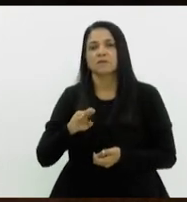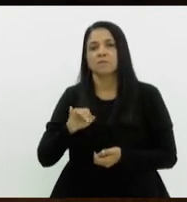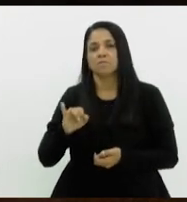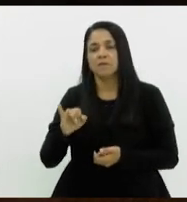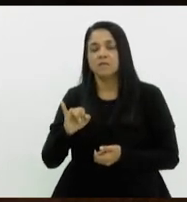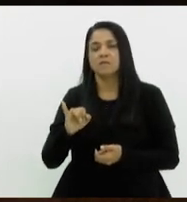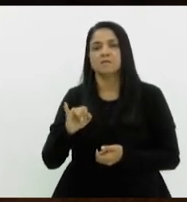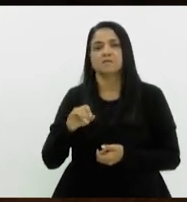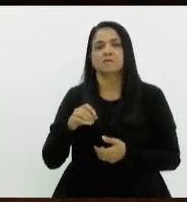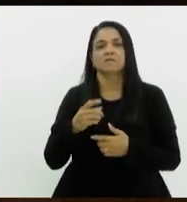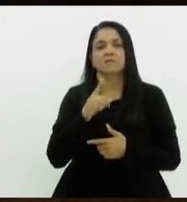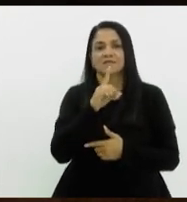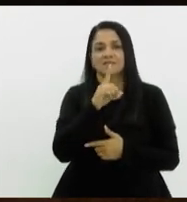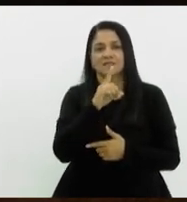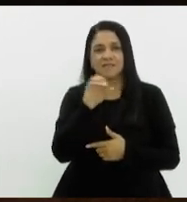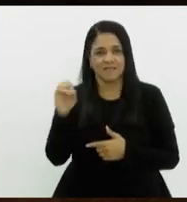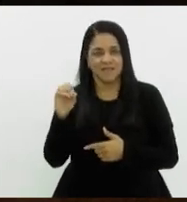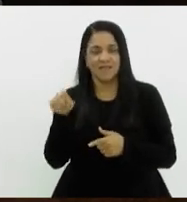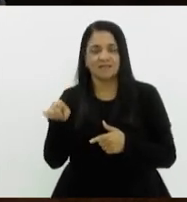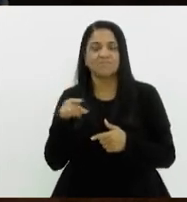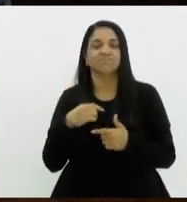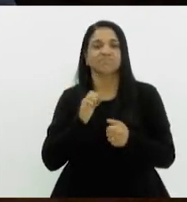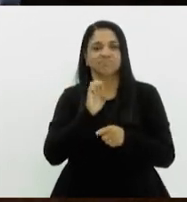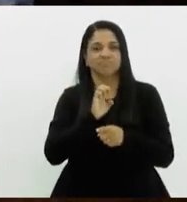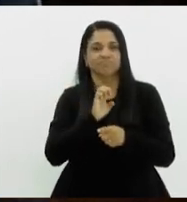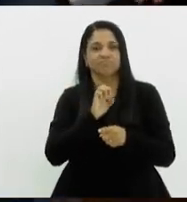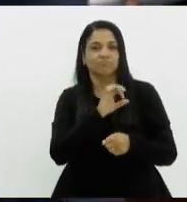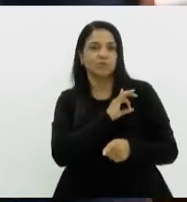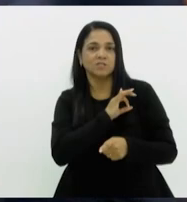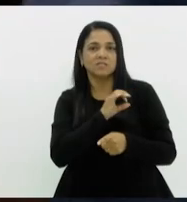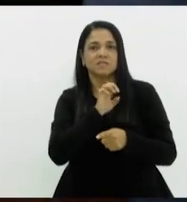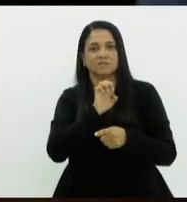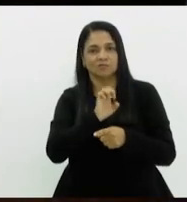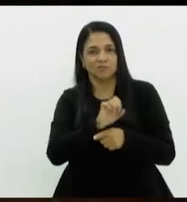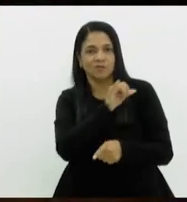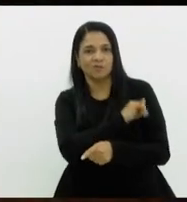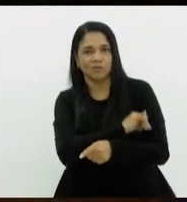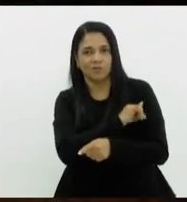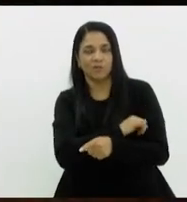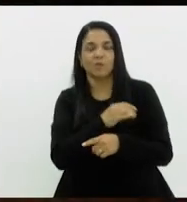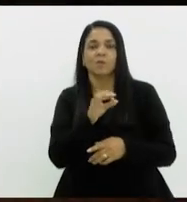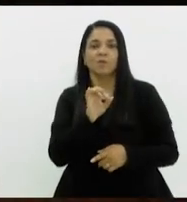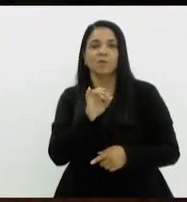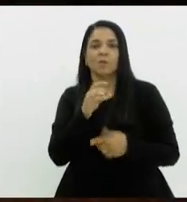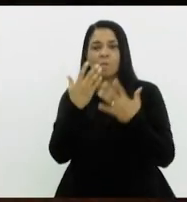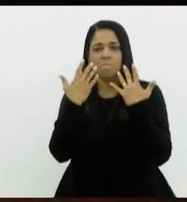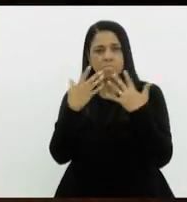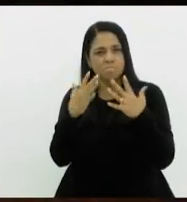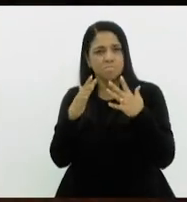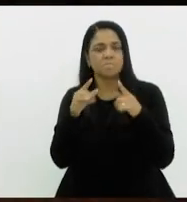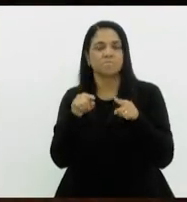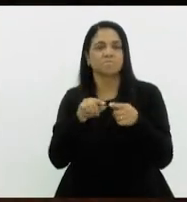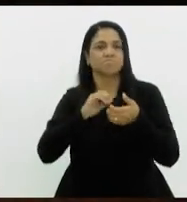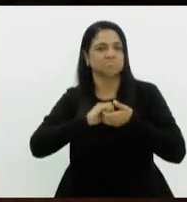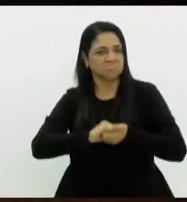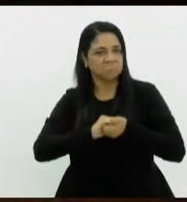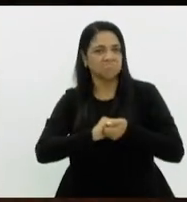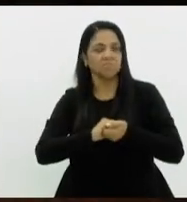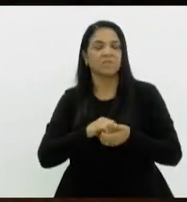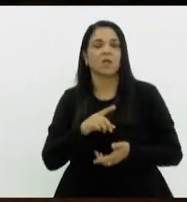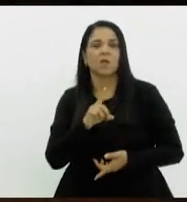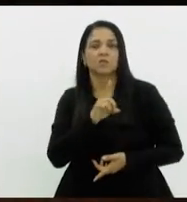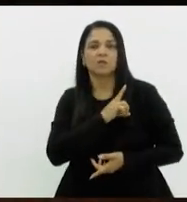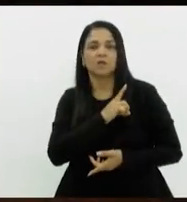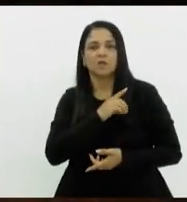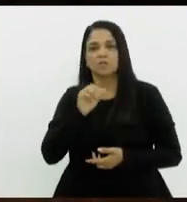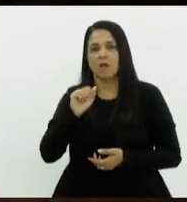Polícia Civil do Estado do Rio de Janeiro. Parabéns, delegado Amin, pelo brilhante trabalho que vem fazendo à frente da